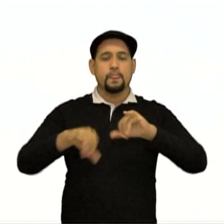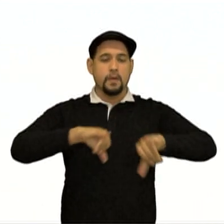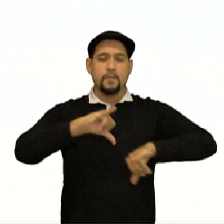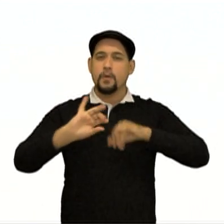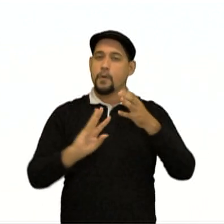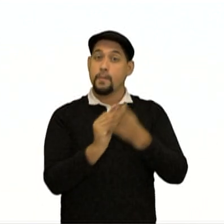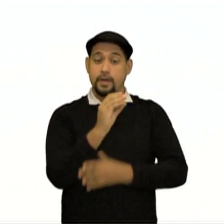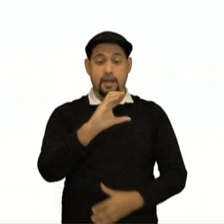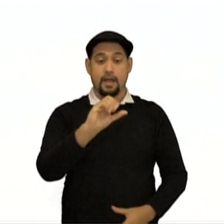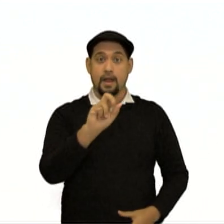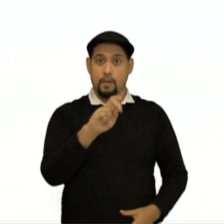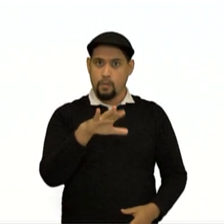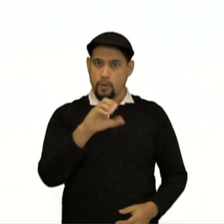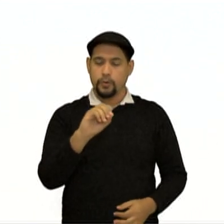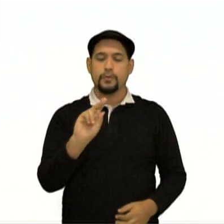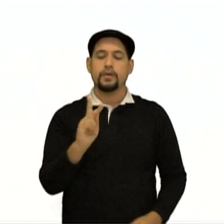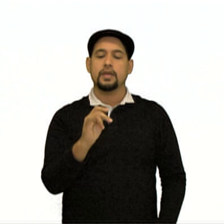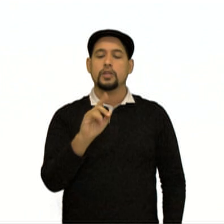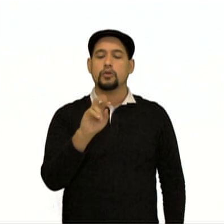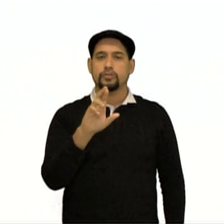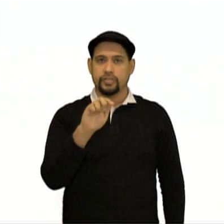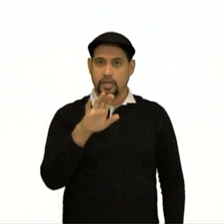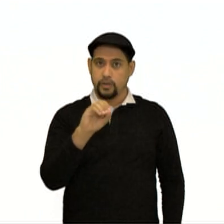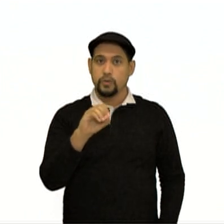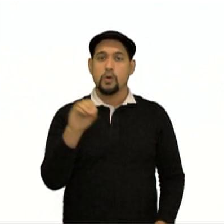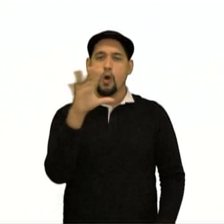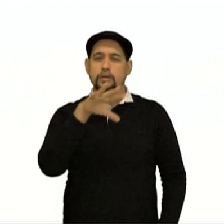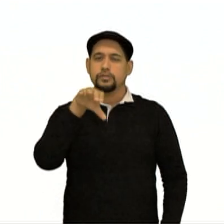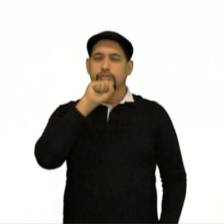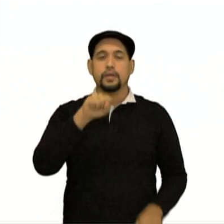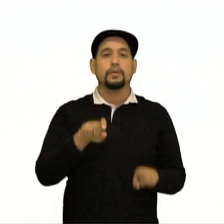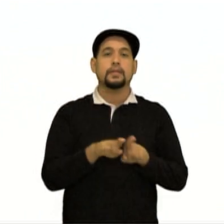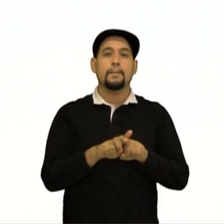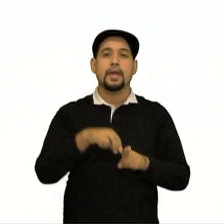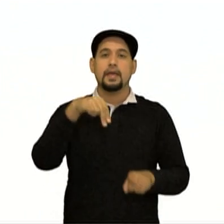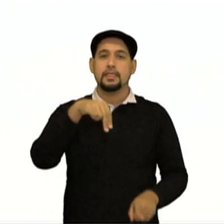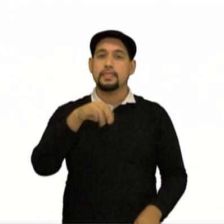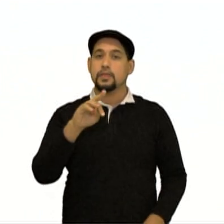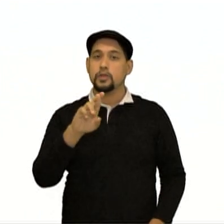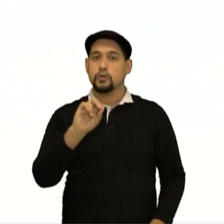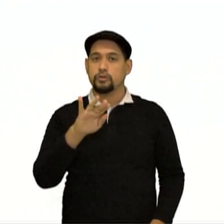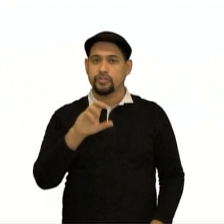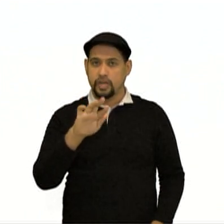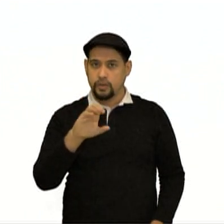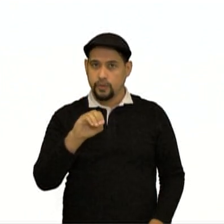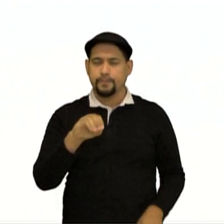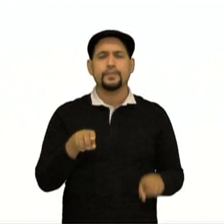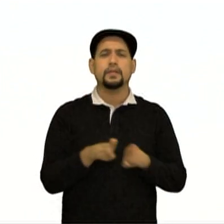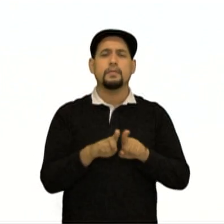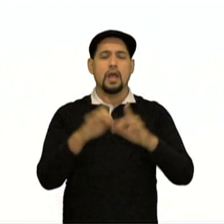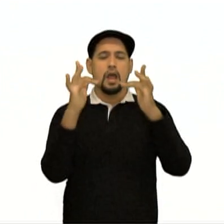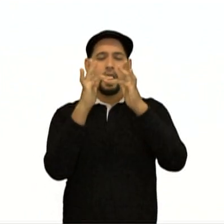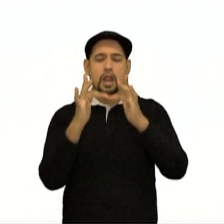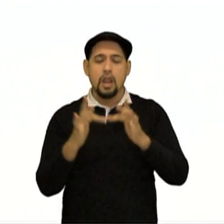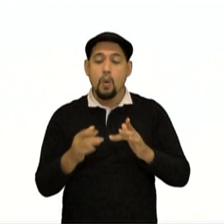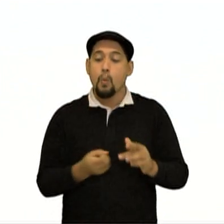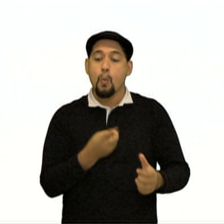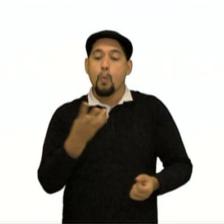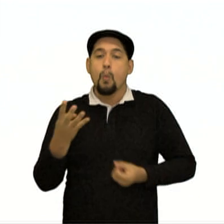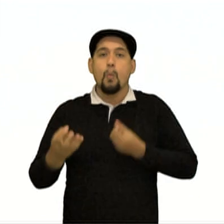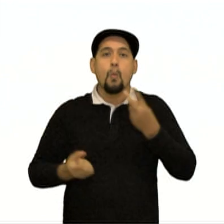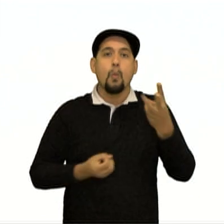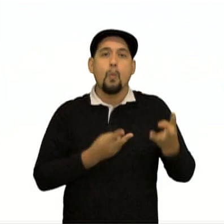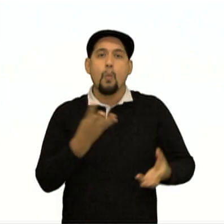orgânica: carbono, hidrogênio, oxigênio e nitrogênio. E as ligações, as